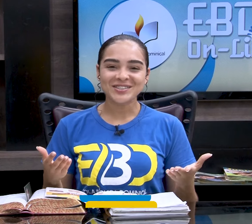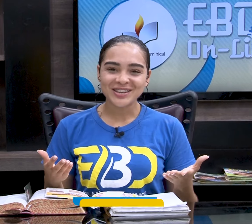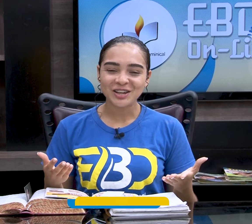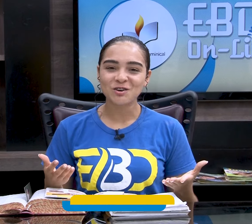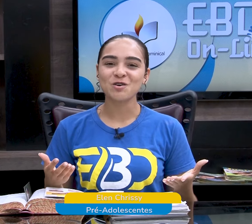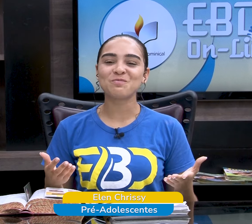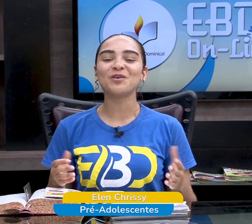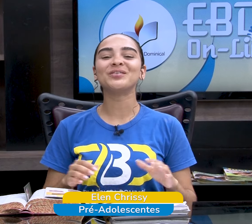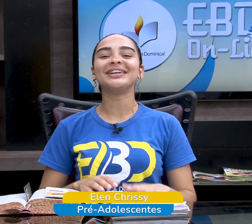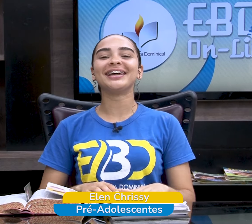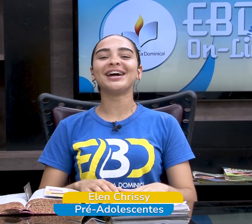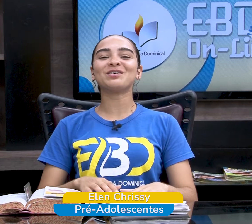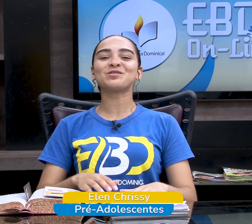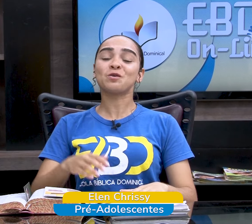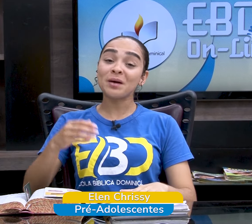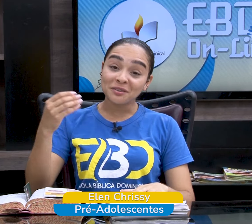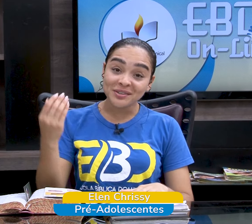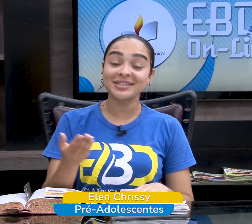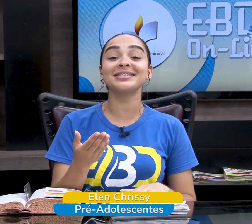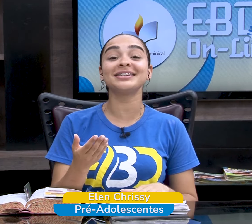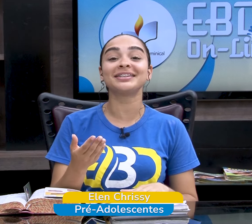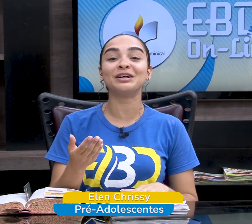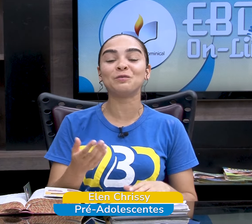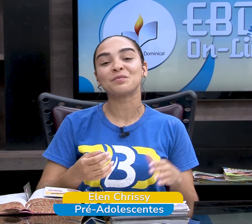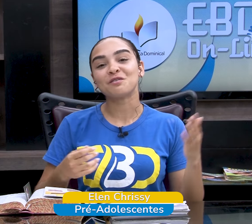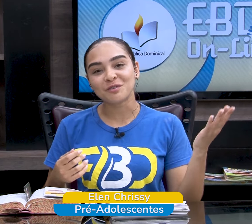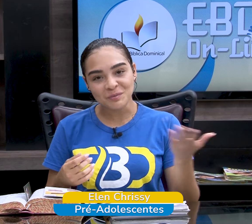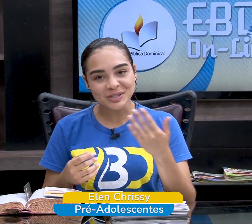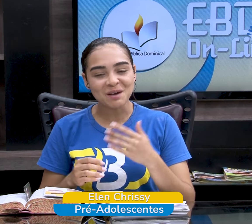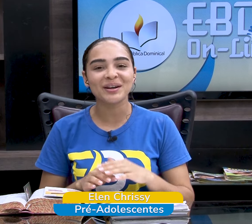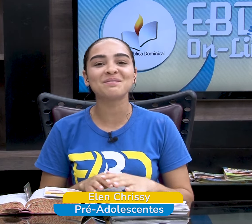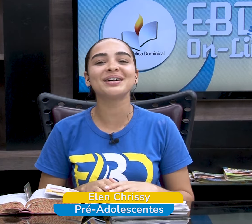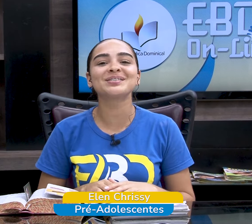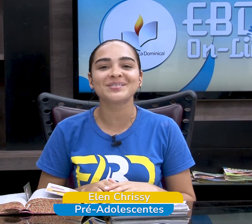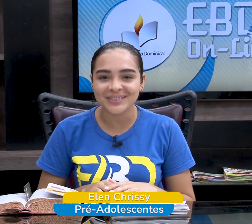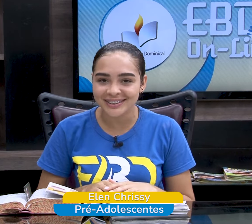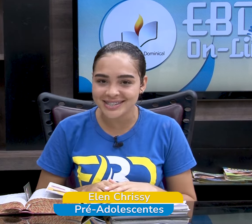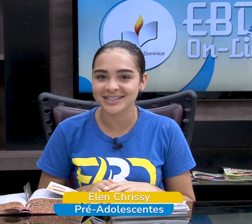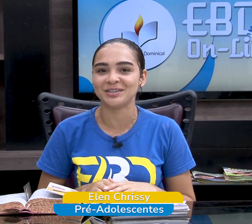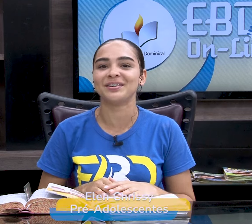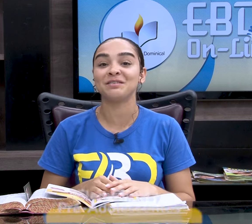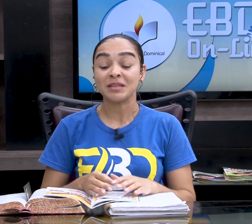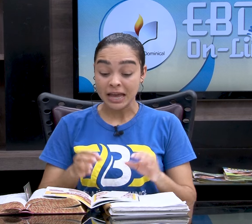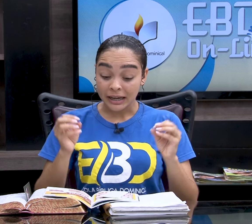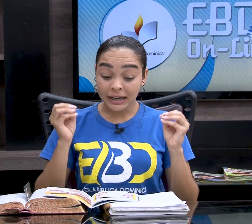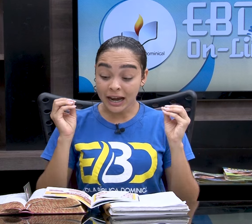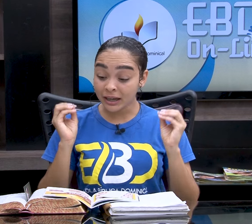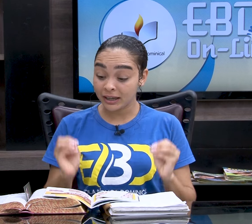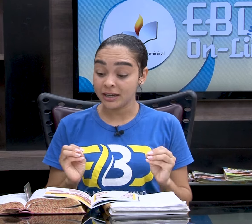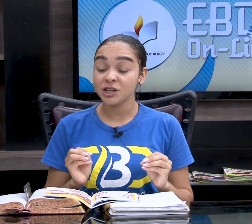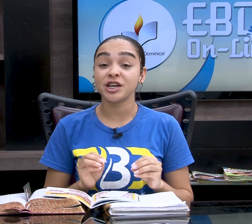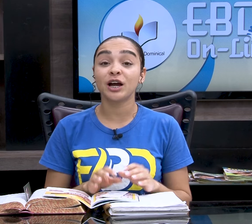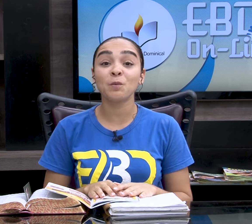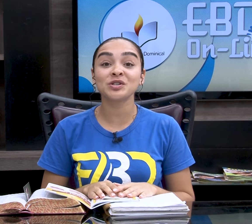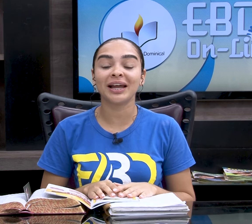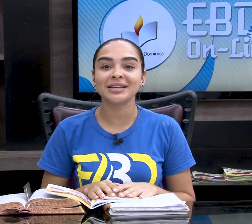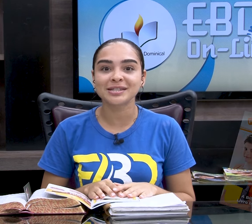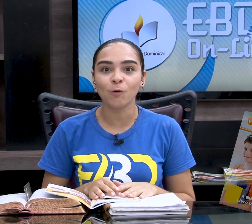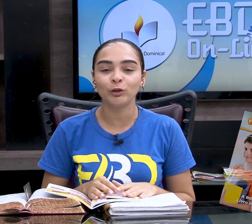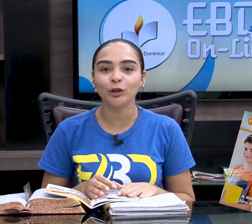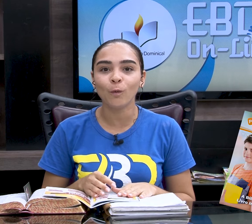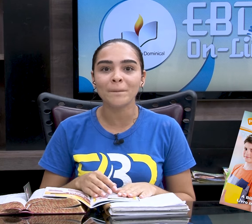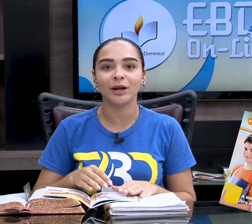paz do Senhor povo de Deus como é que vocês estão vamos lá para mais uma lição hein e aqui Chegamos